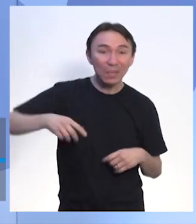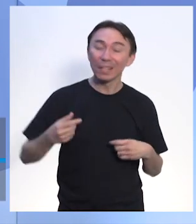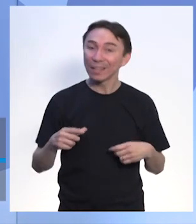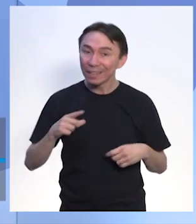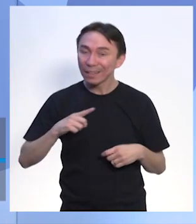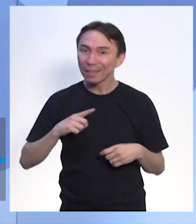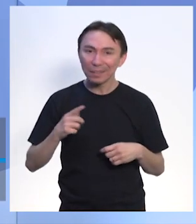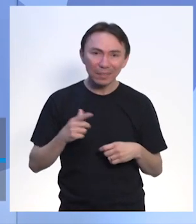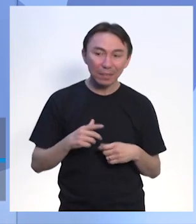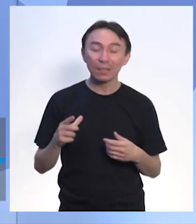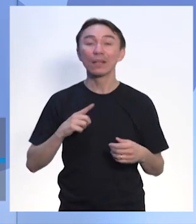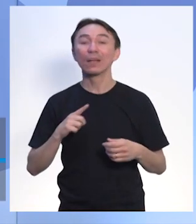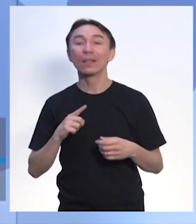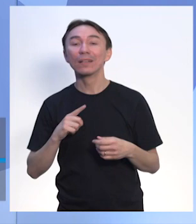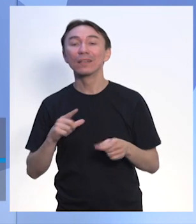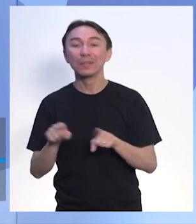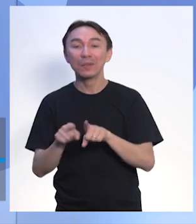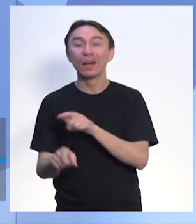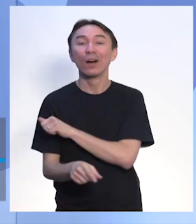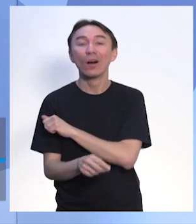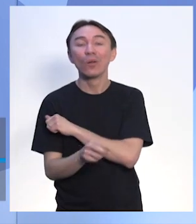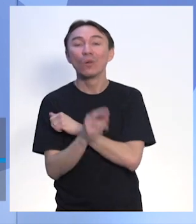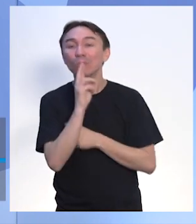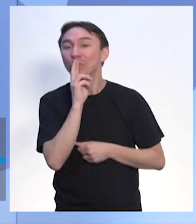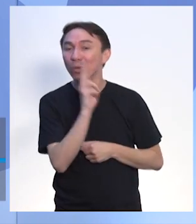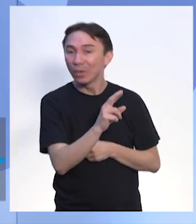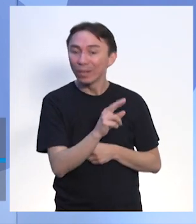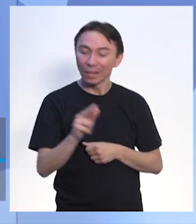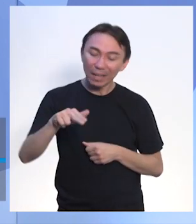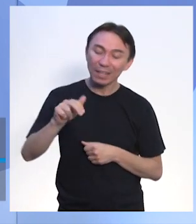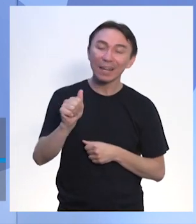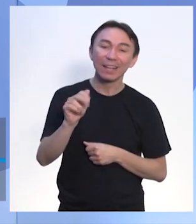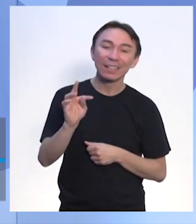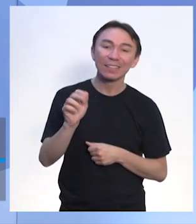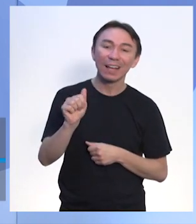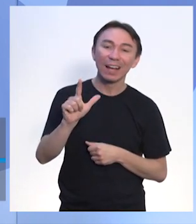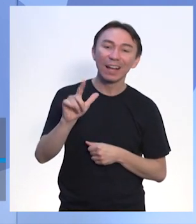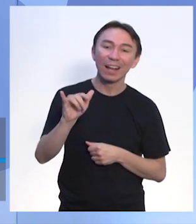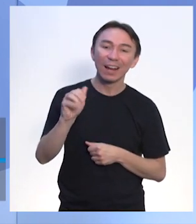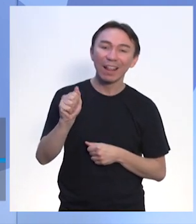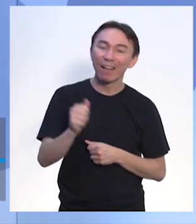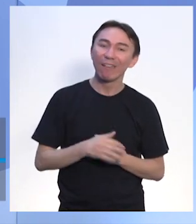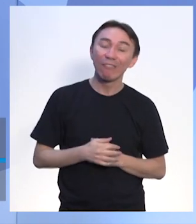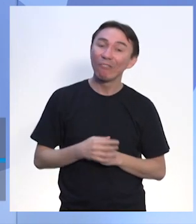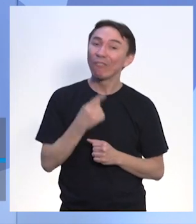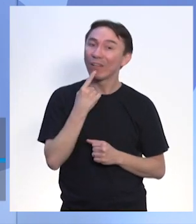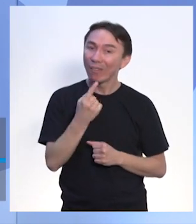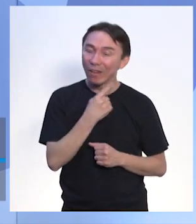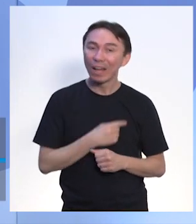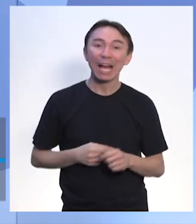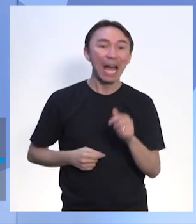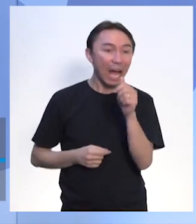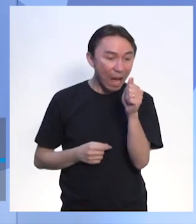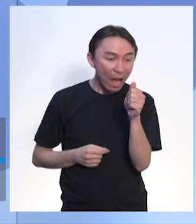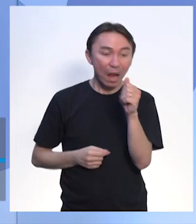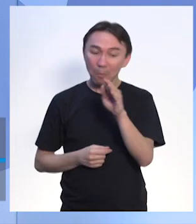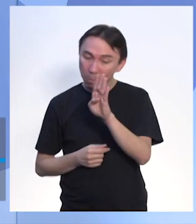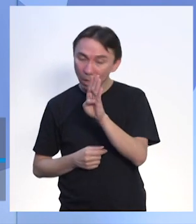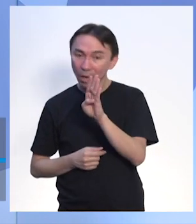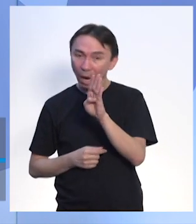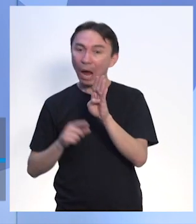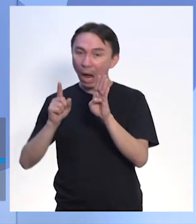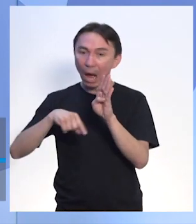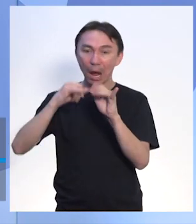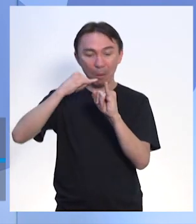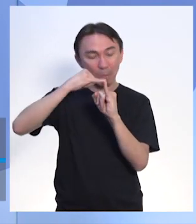resposta de um aluno aqui no meio, viu? Tá? A Natália. Tá intruso. A Natália falou que A e B são semelhantes, tá? Não